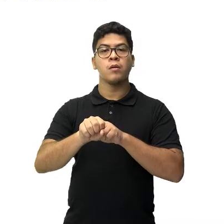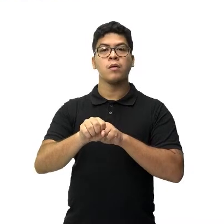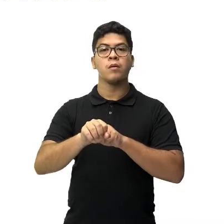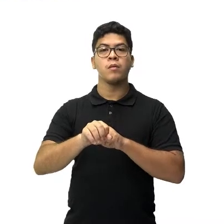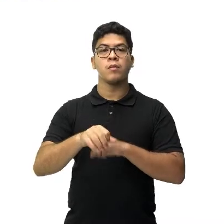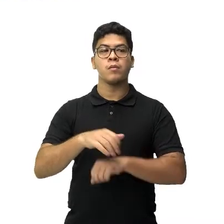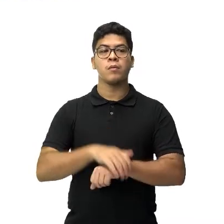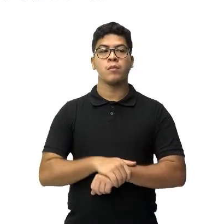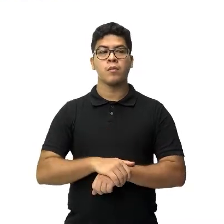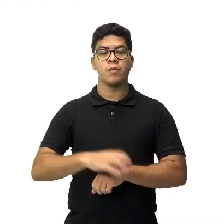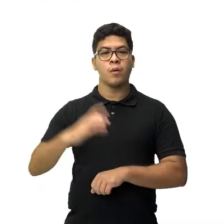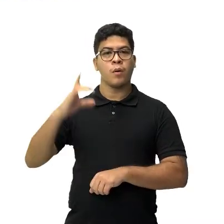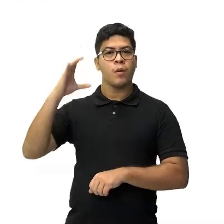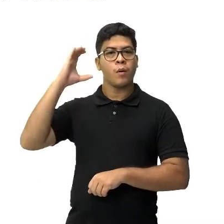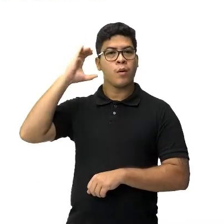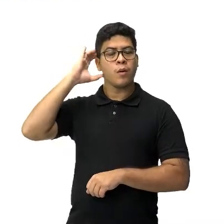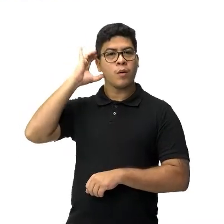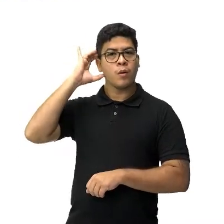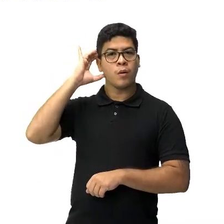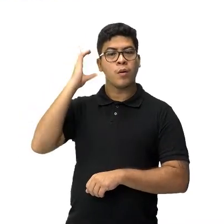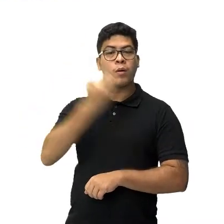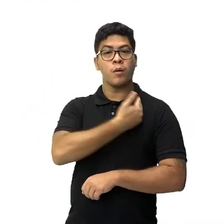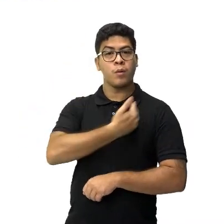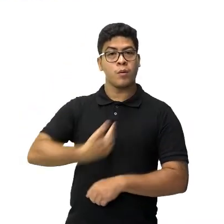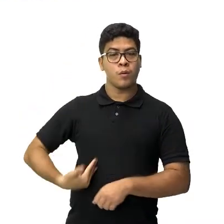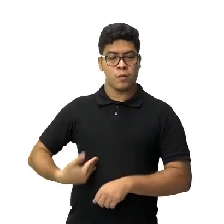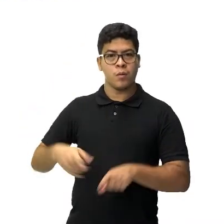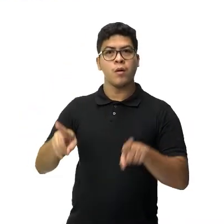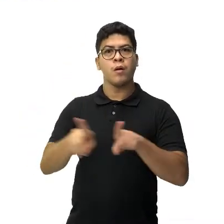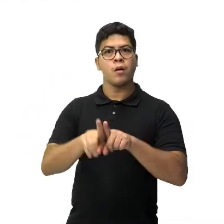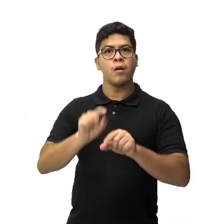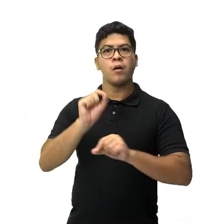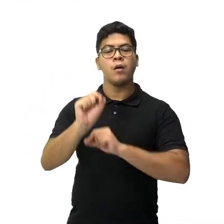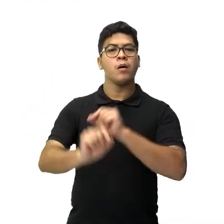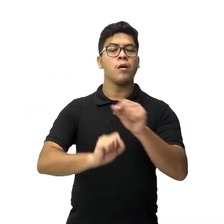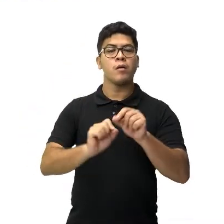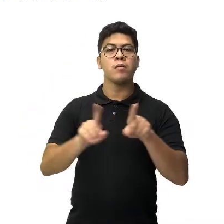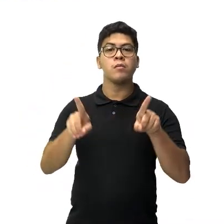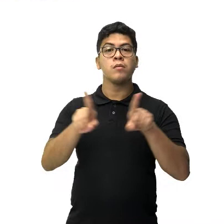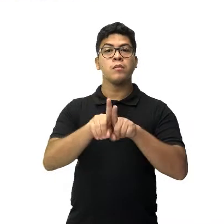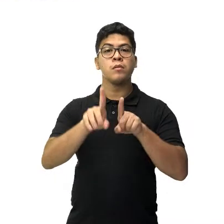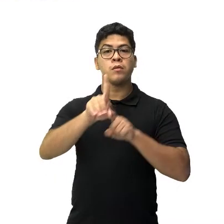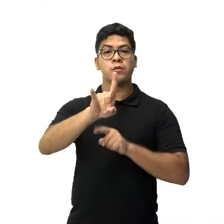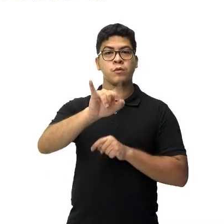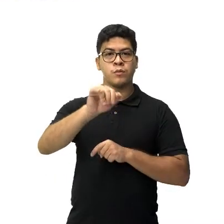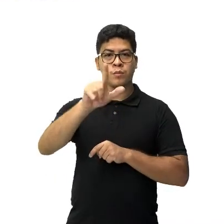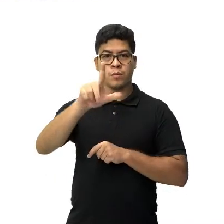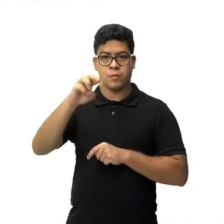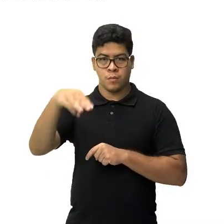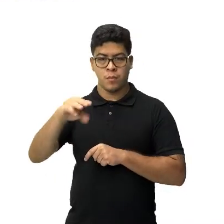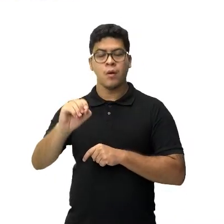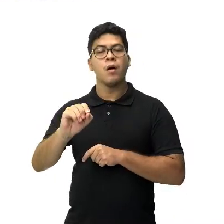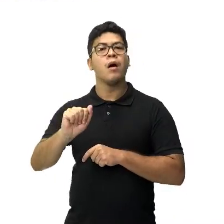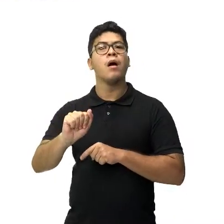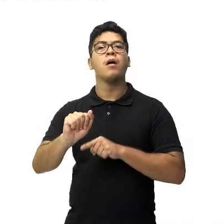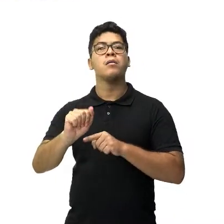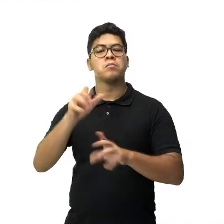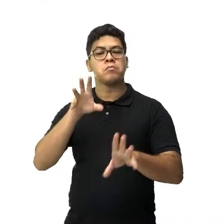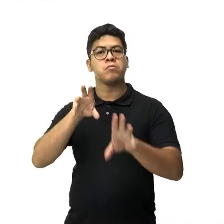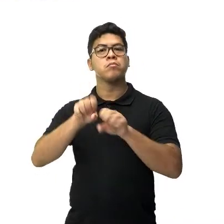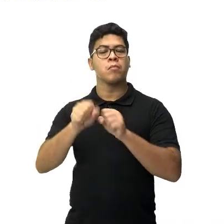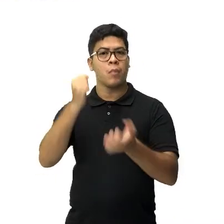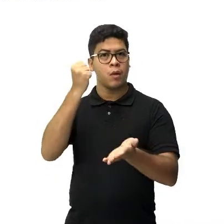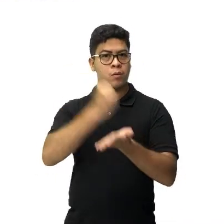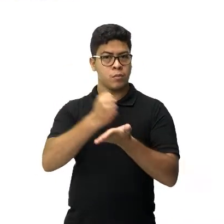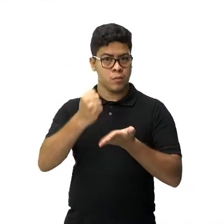em 5 de agosto de 2013. A lei tem por objetivo a proteção de direitos e